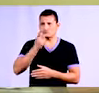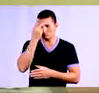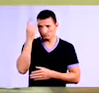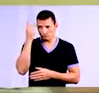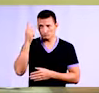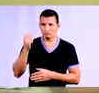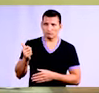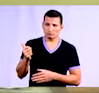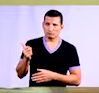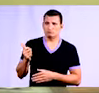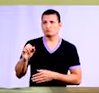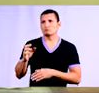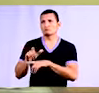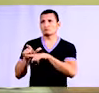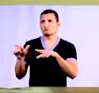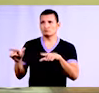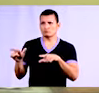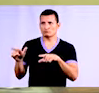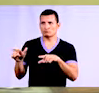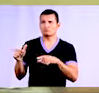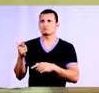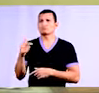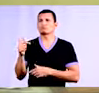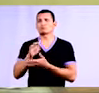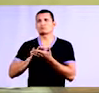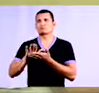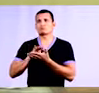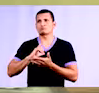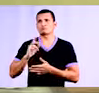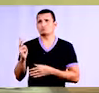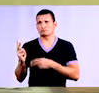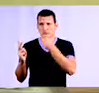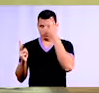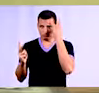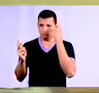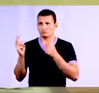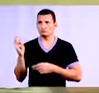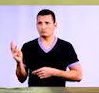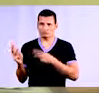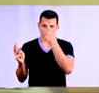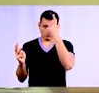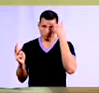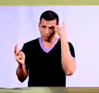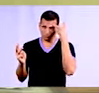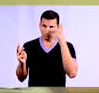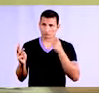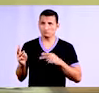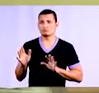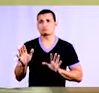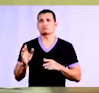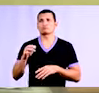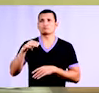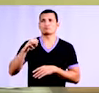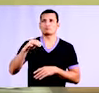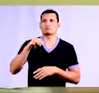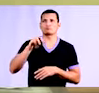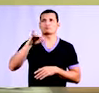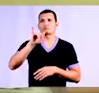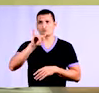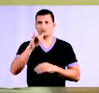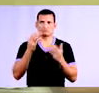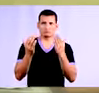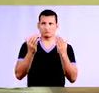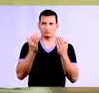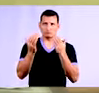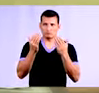1, 2, então está vazio, não tem nada, não tem ninguém, tem 2 pessoas, tem 3 pessoas. Então, basicamente a memória funciona assim. O